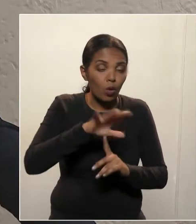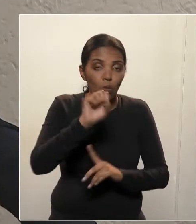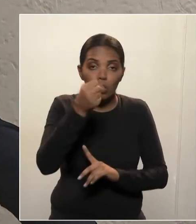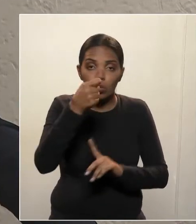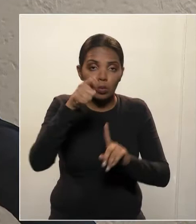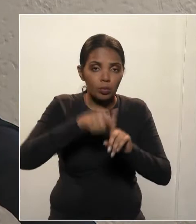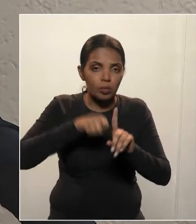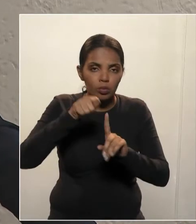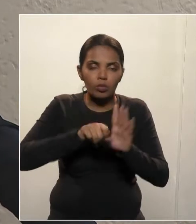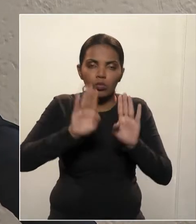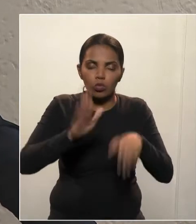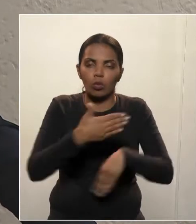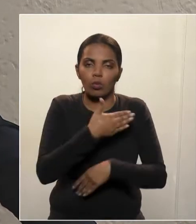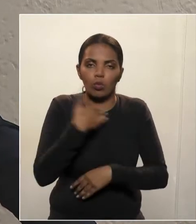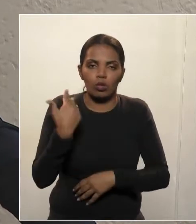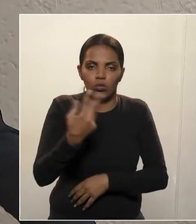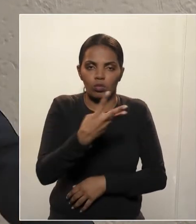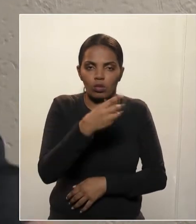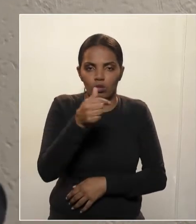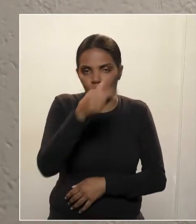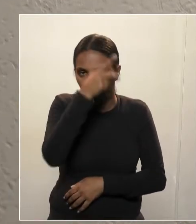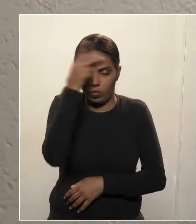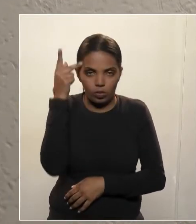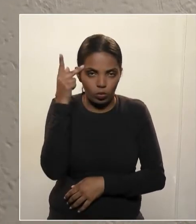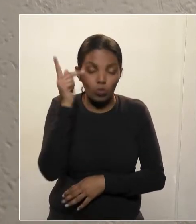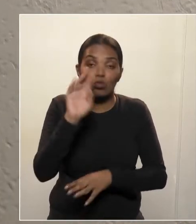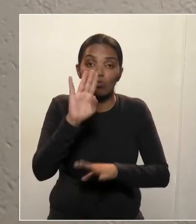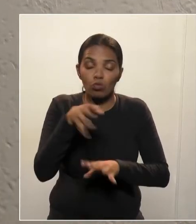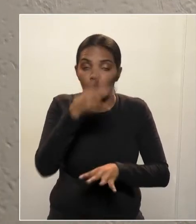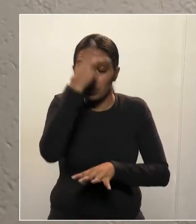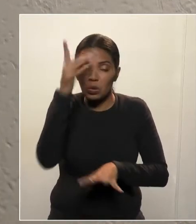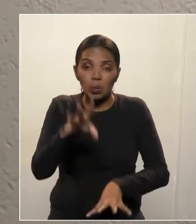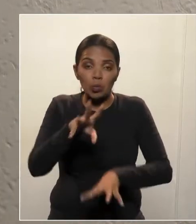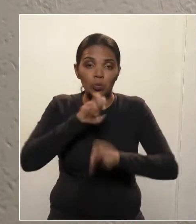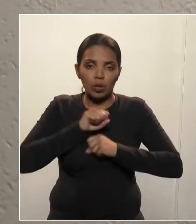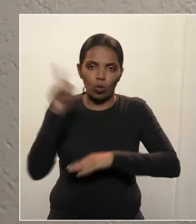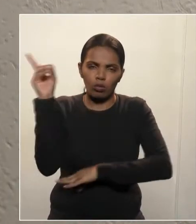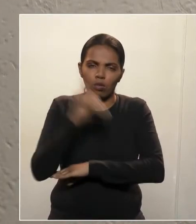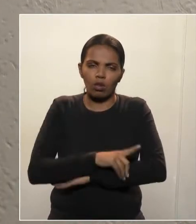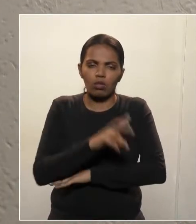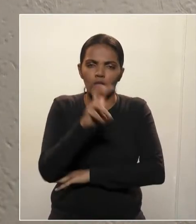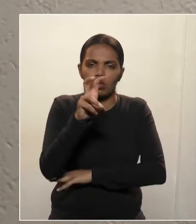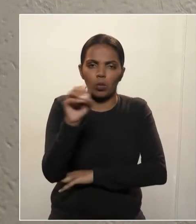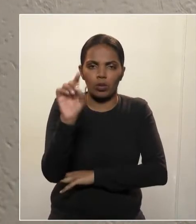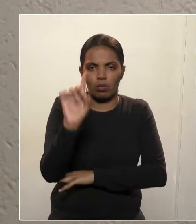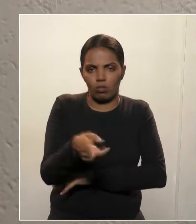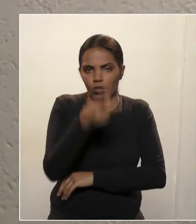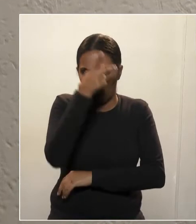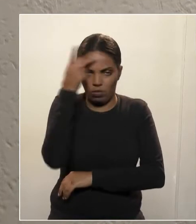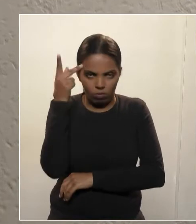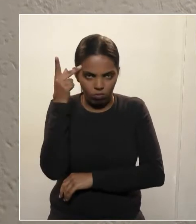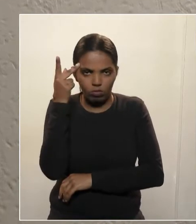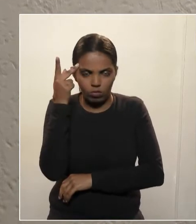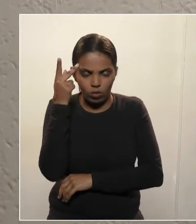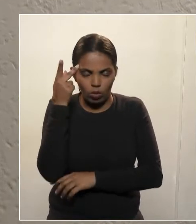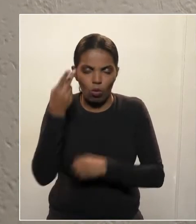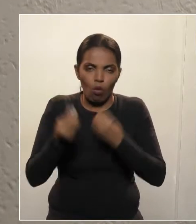dengue matou 37 pessoas, infectou mais de 50 mil pessoas, conforme o último boletim